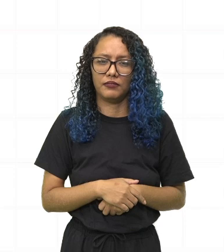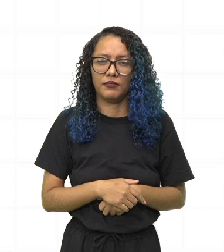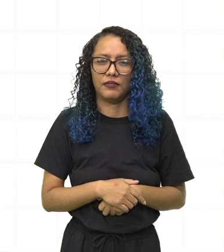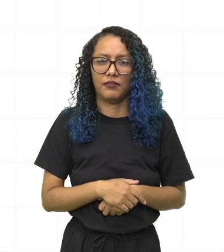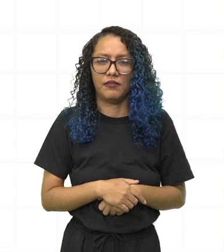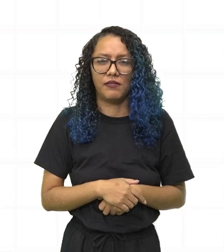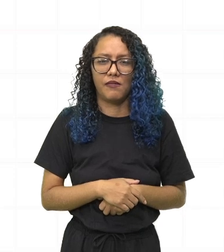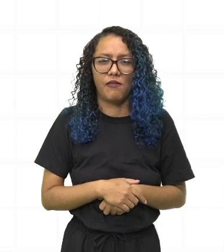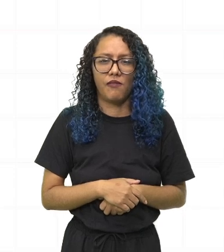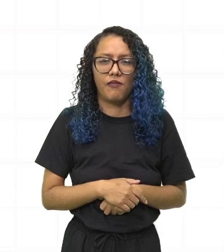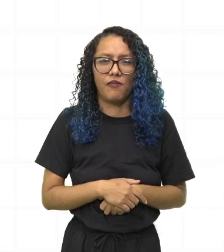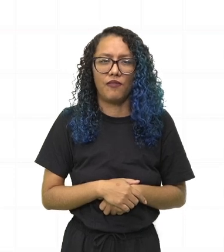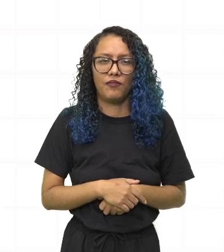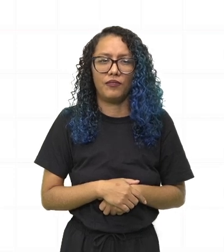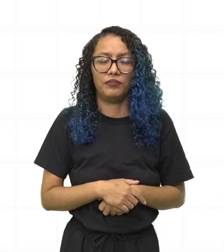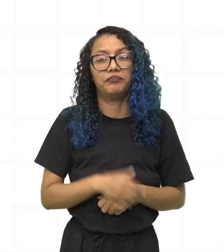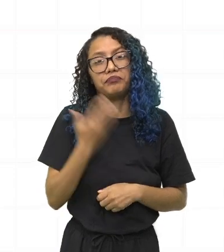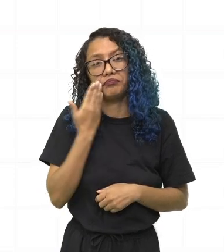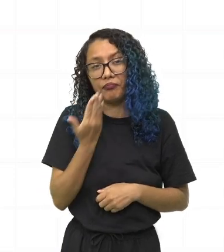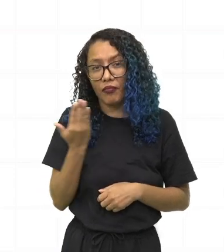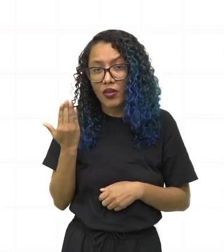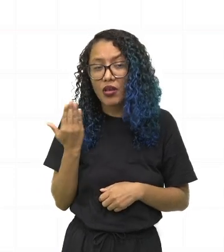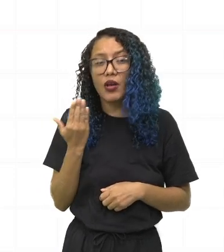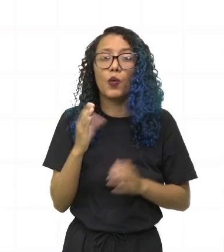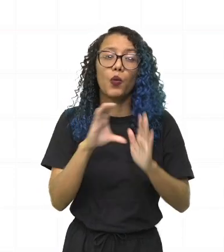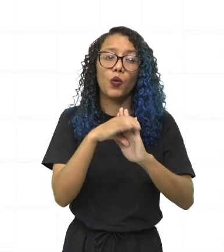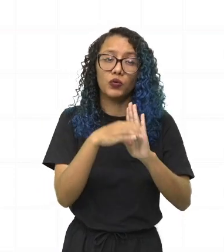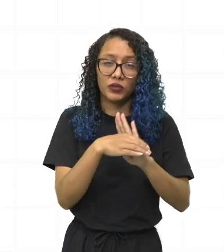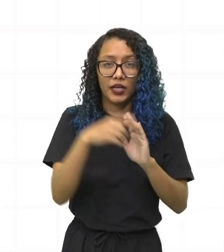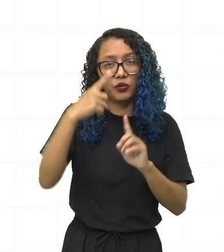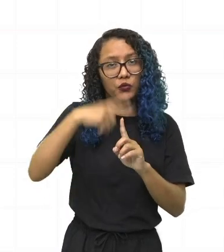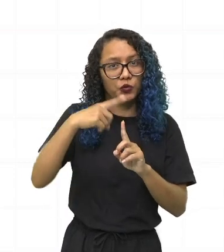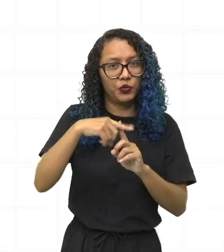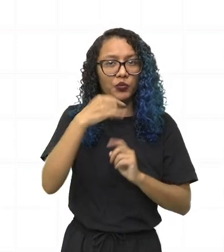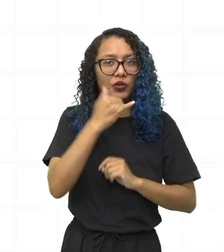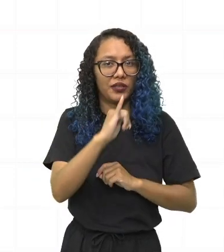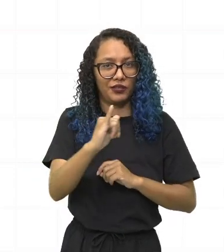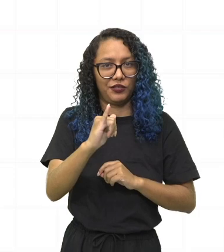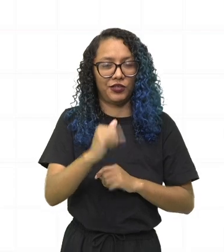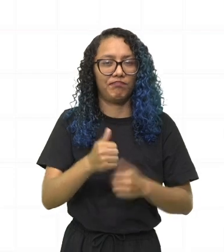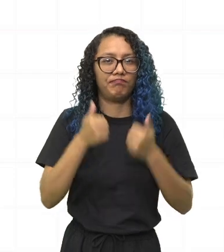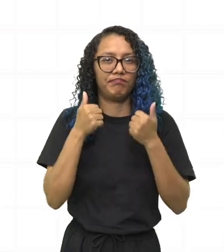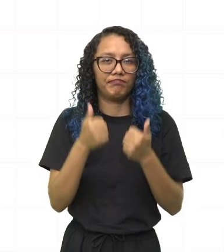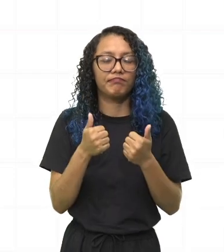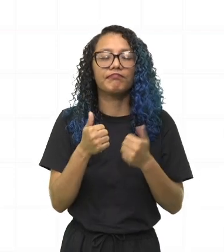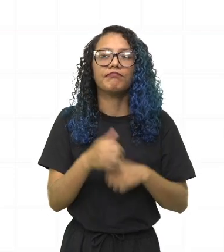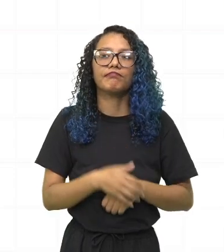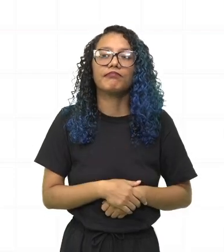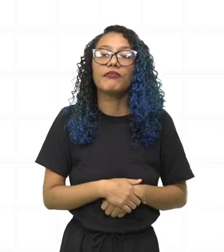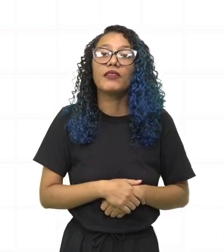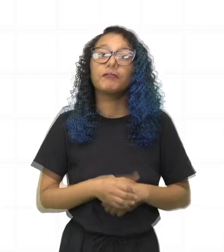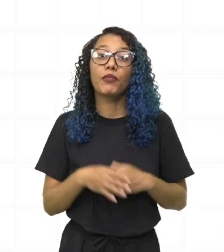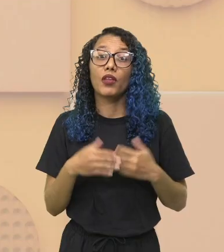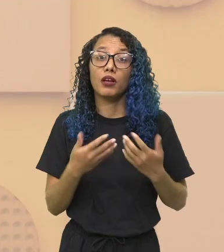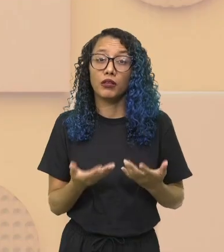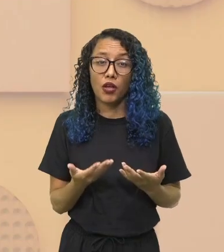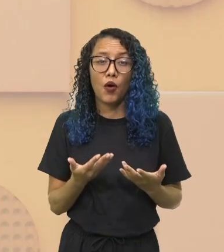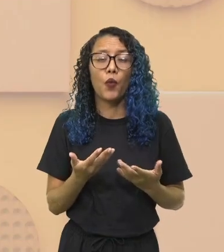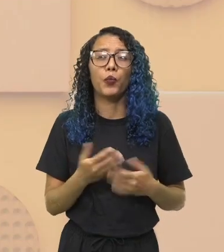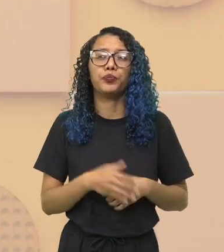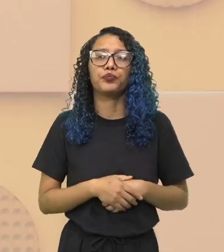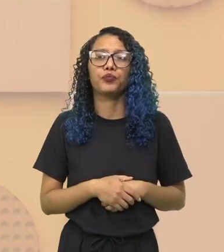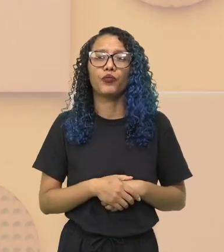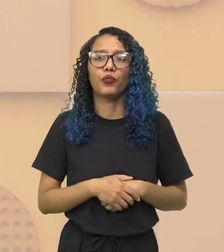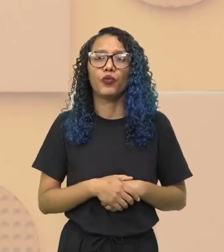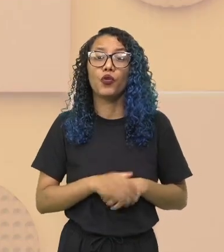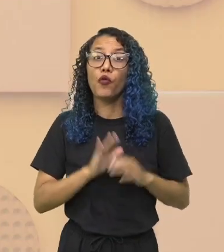observar aí, né, a definição de fontes de energias. Então, o nosso foco vai ser sobre as